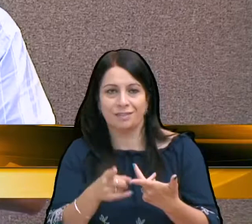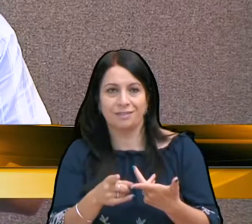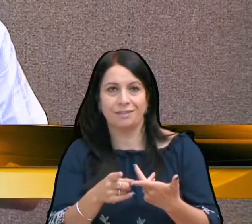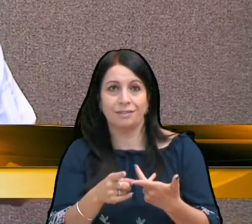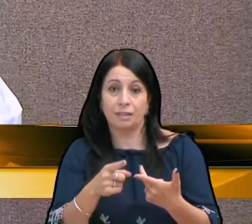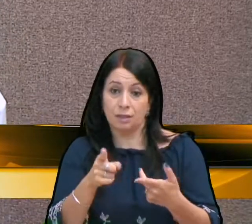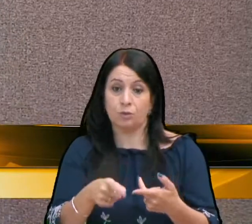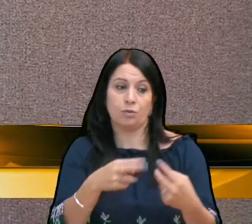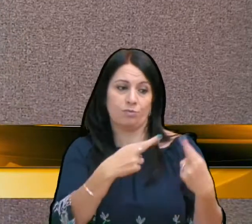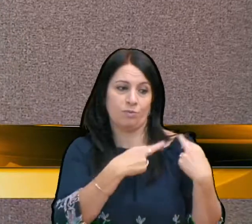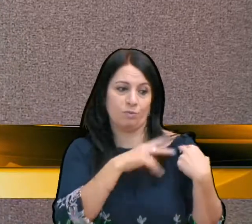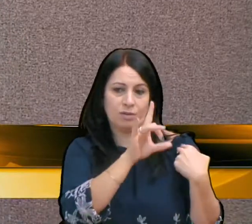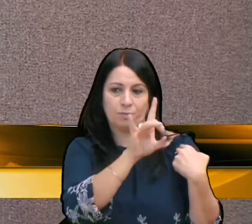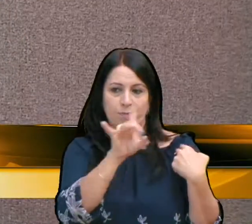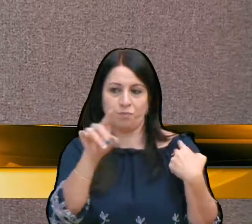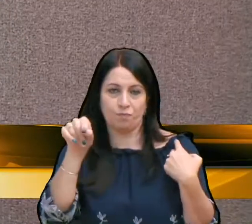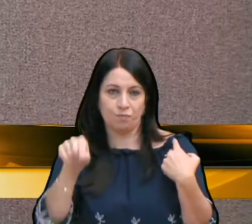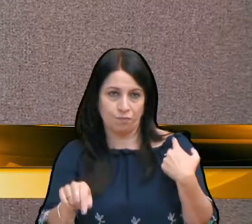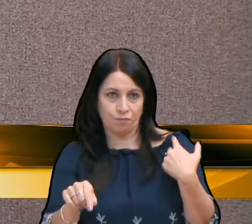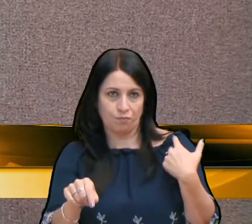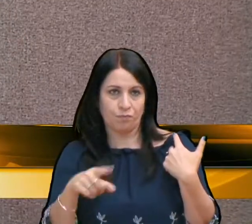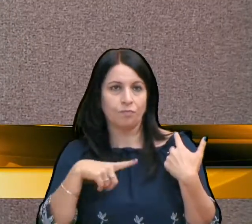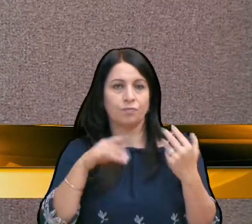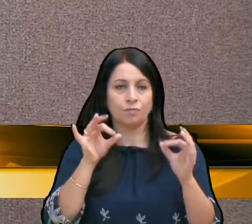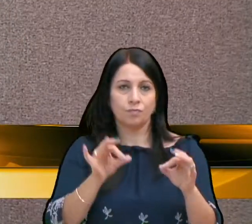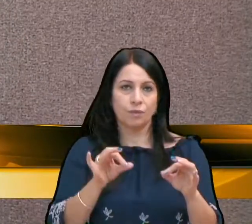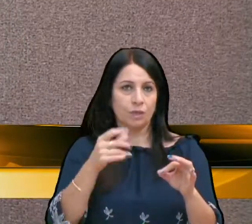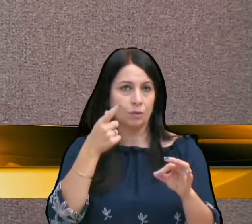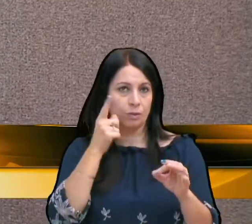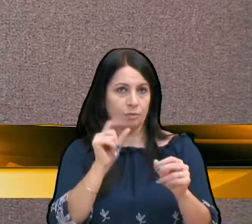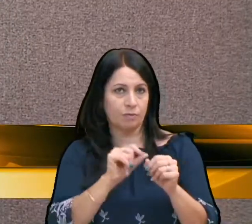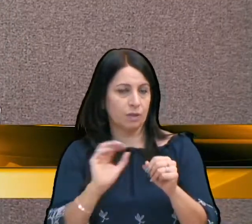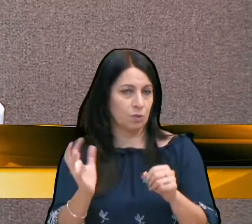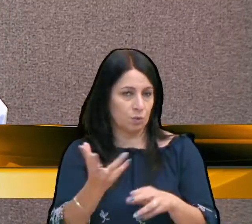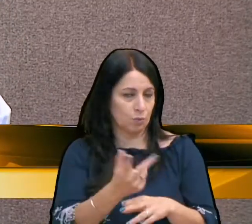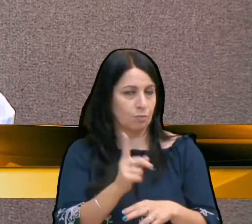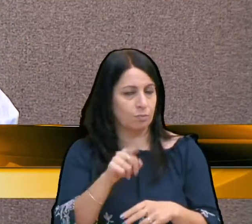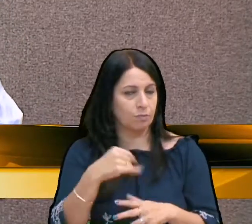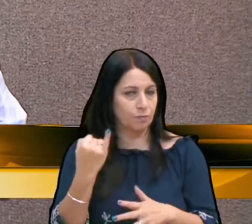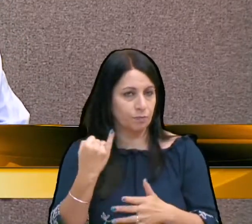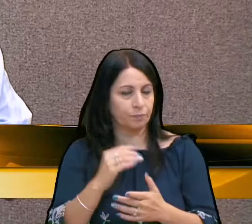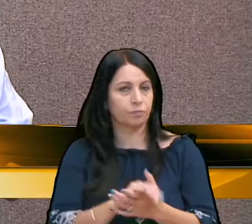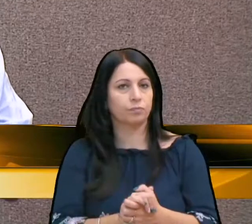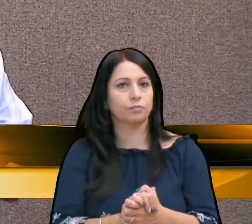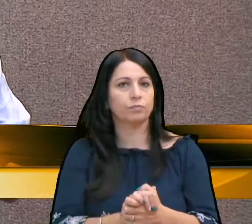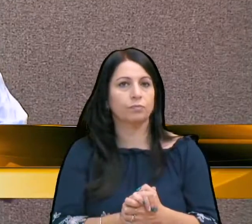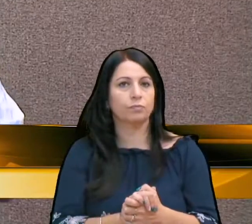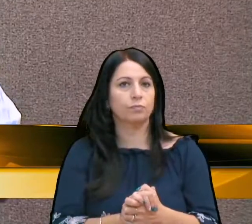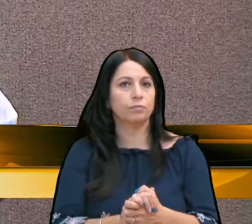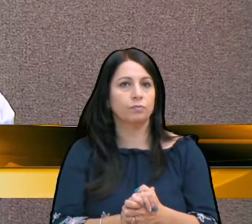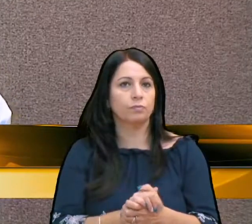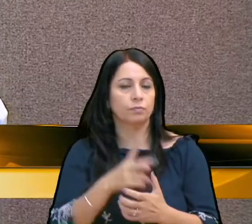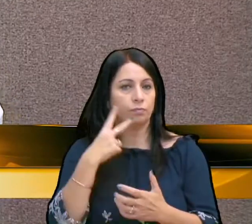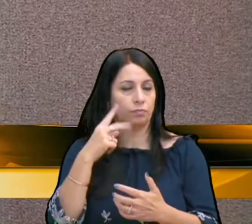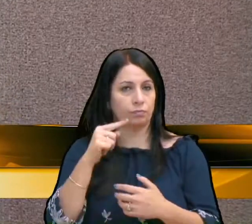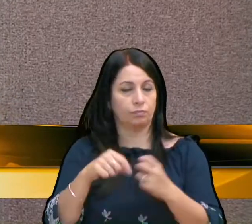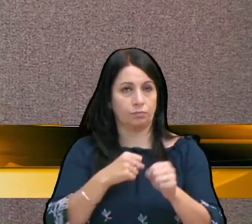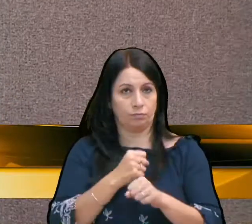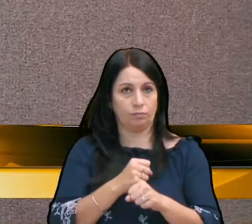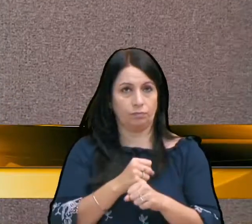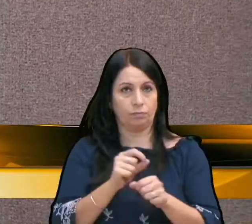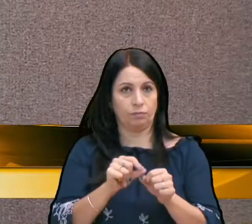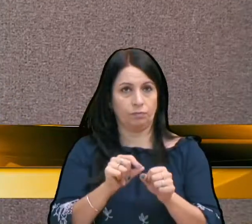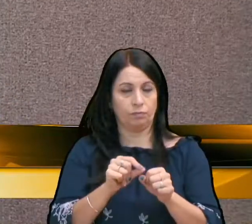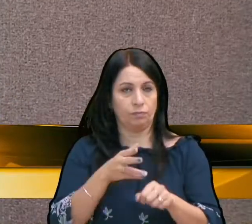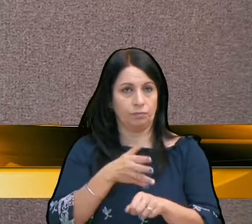cabe a nós mostrar. Tenho certeza que não conseguiremos fazer tudo, mas é importante. Esse vereador, esse ano, estará